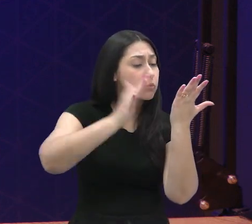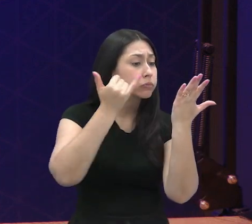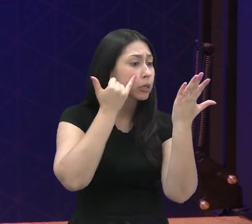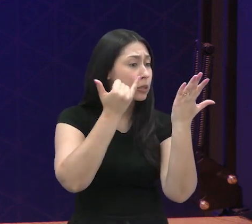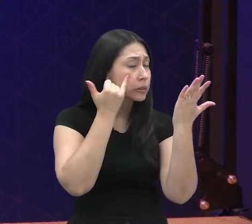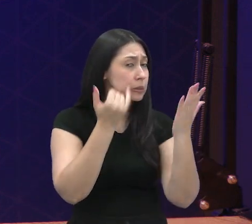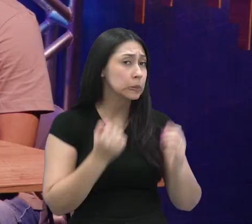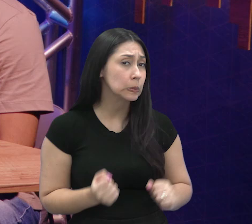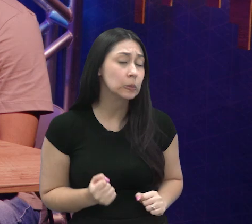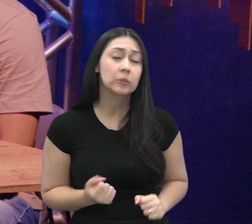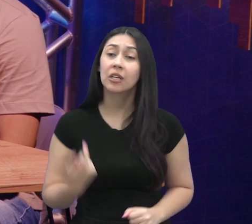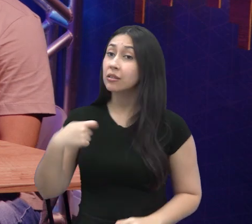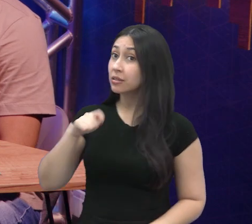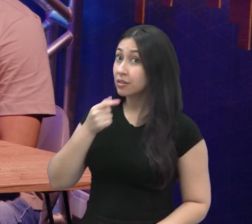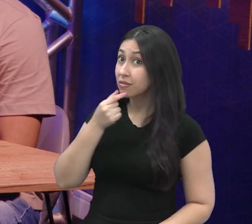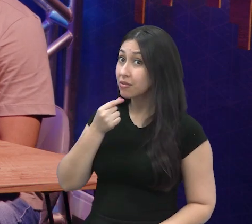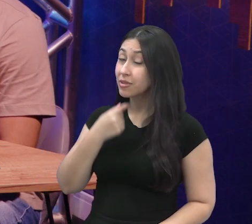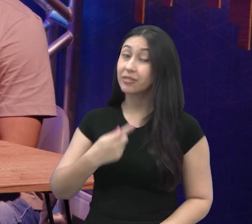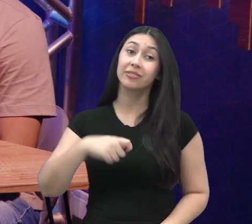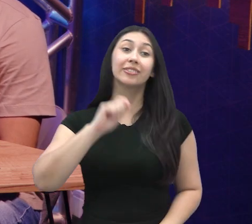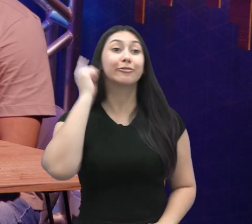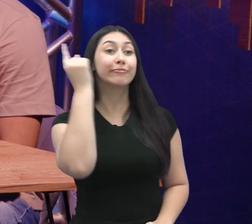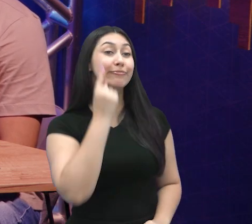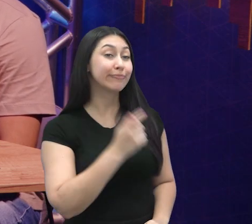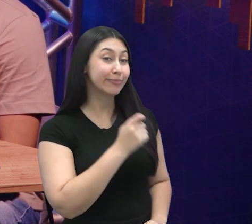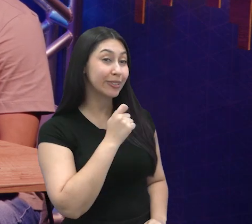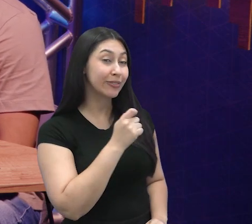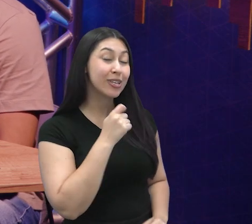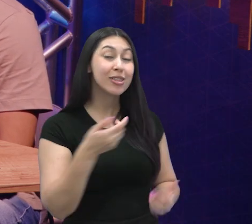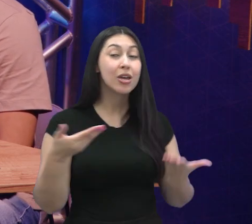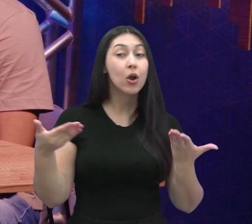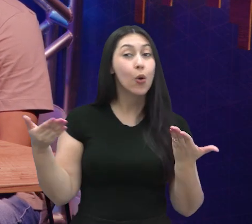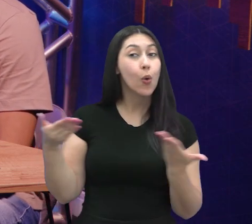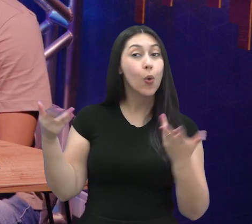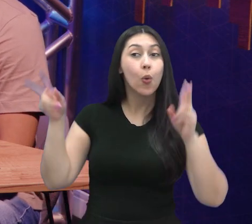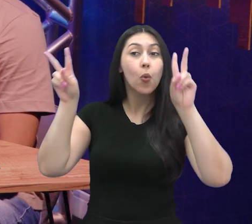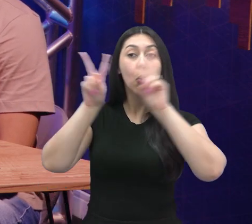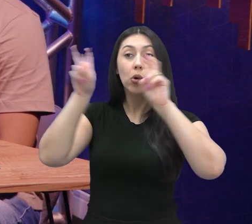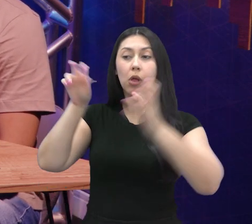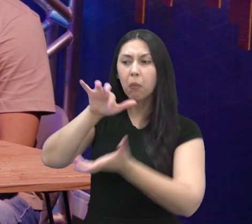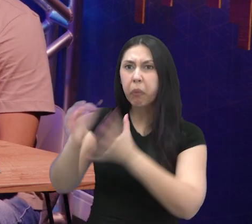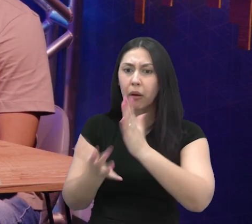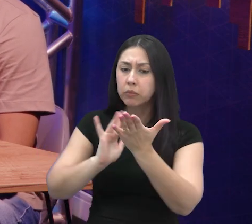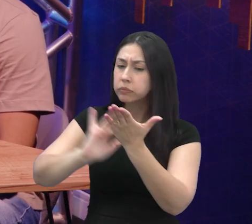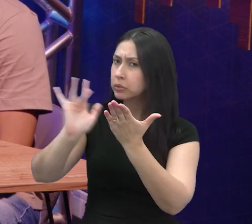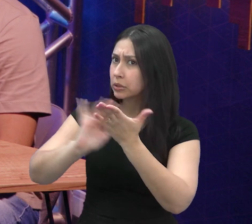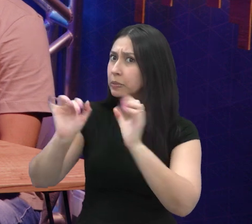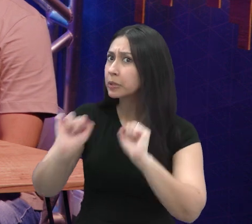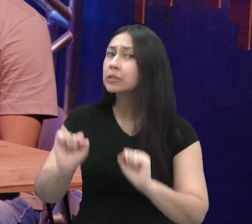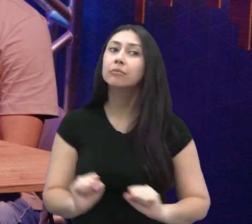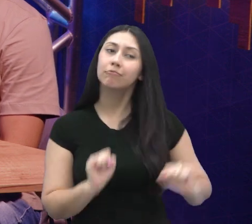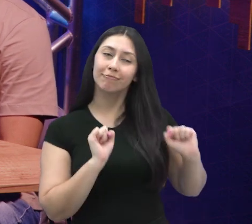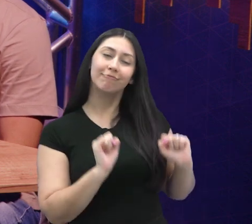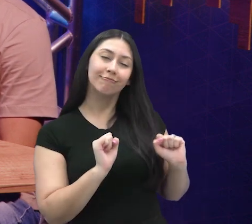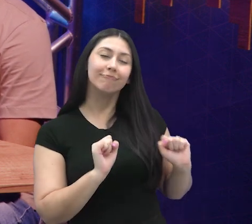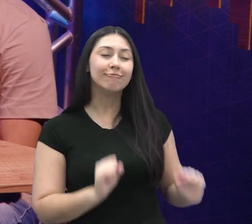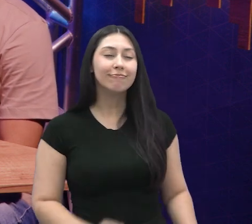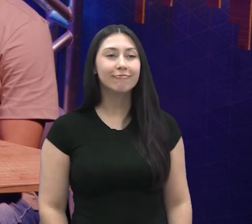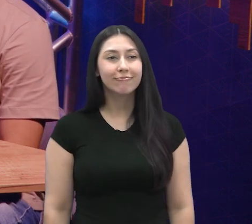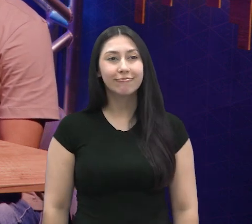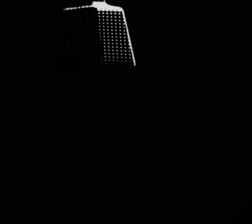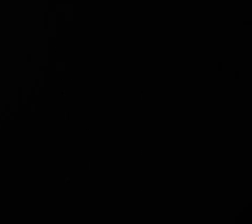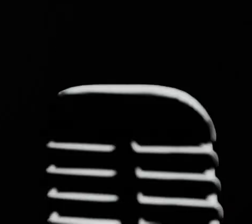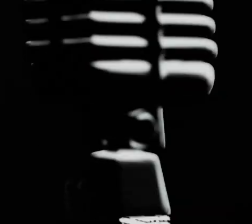de informações? Eu sou Samuel Strasser. Eu sou a Vicky. E no programa de hoje a gente vai falar sobre doom scrolling, pode ser? Pode